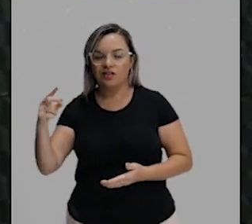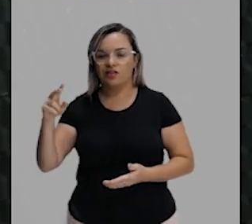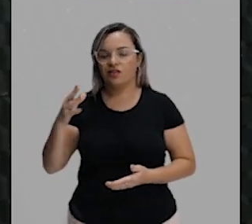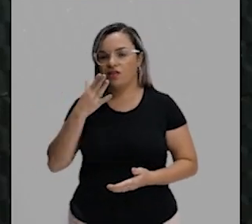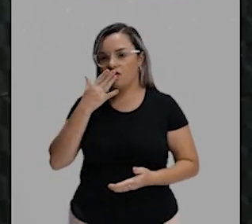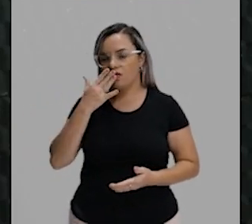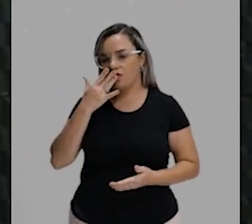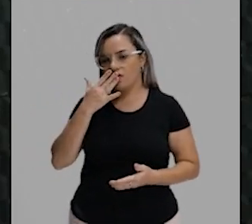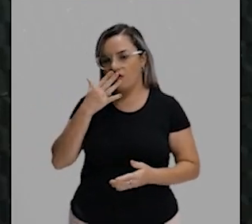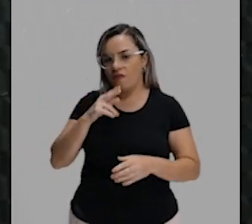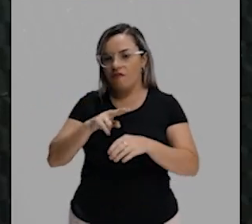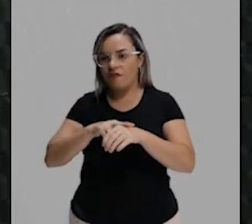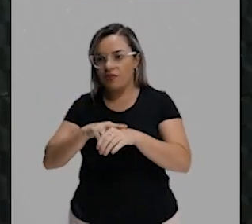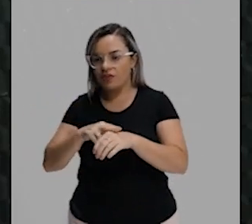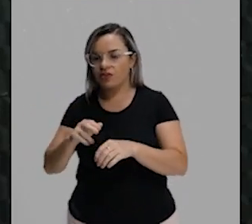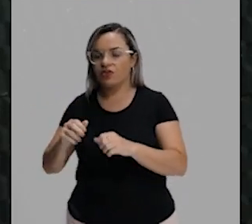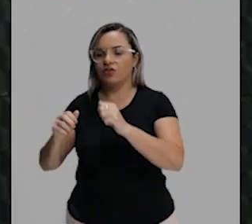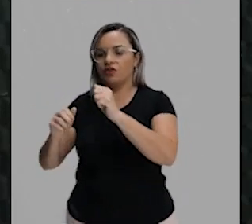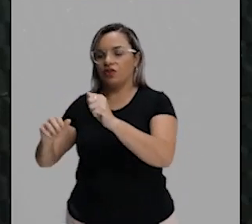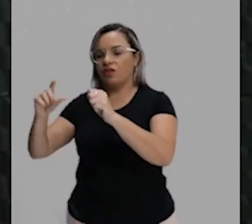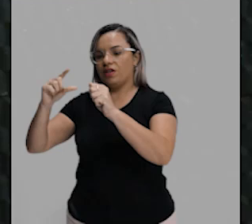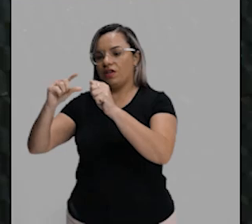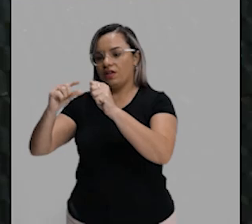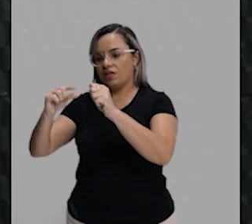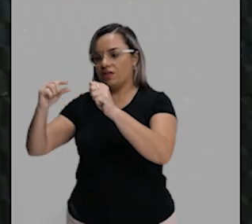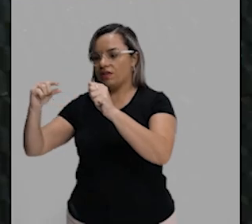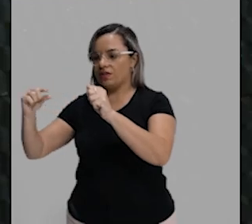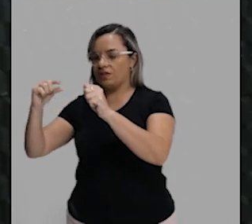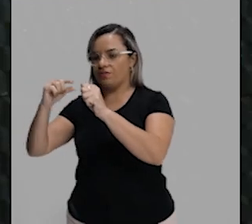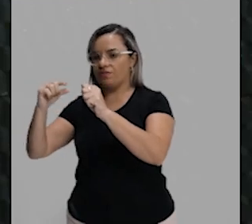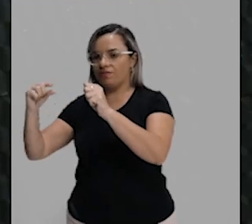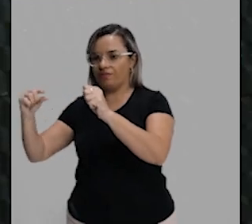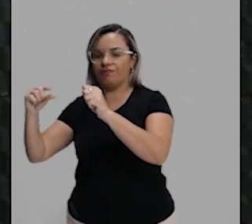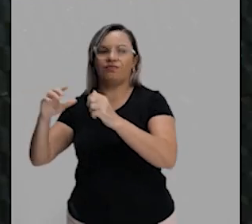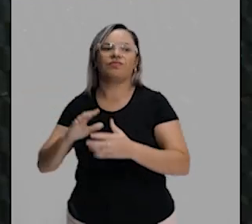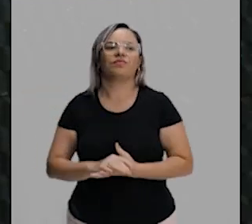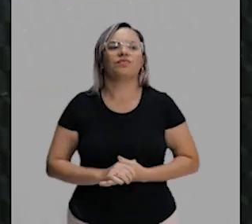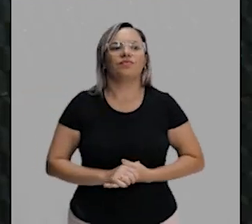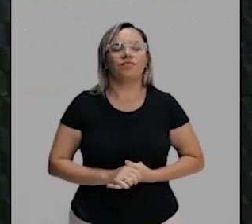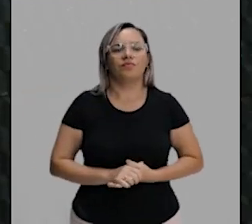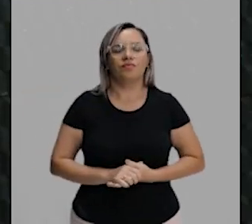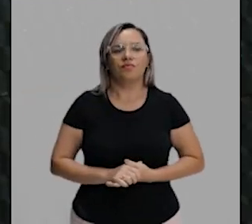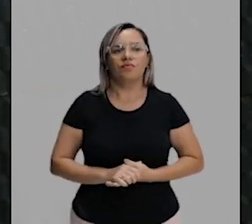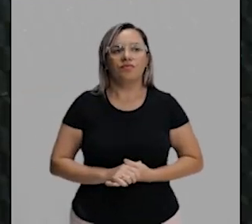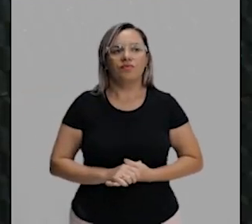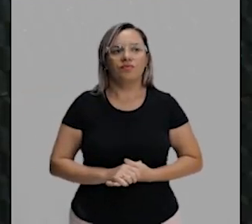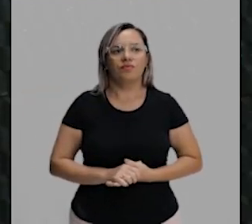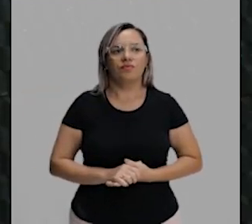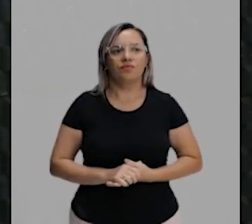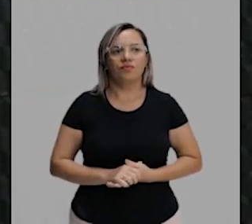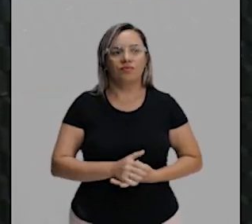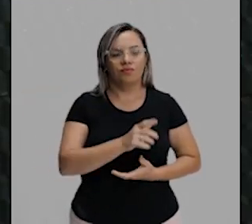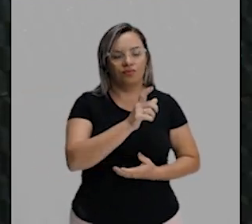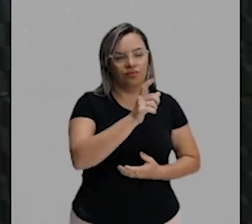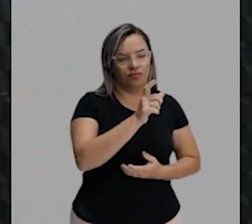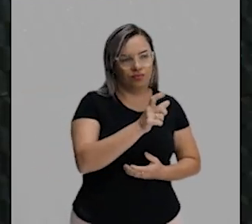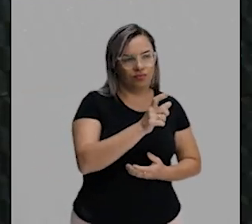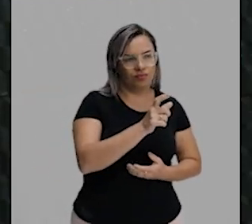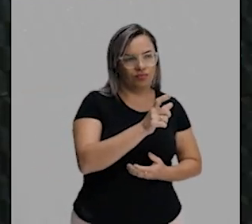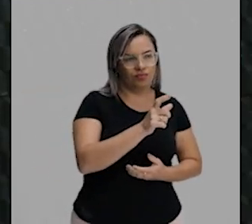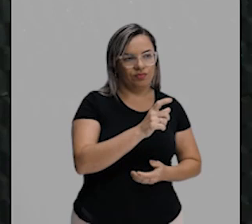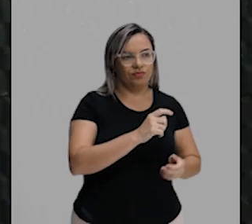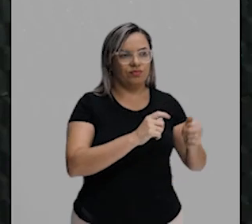era azinho. Certo? Então vamos lá. Nas ervilhas, o